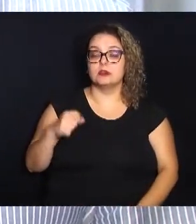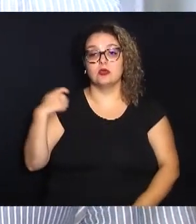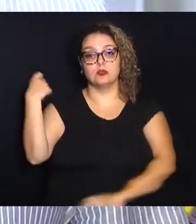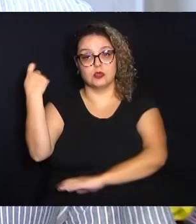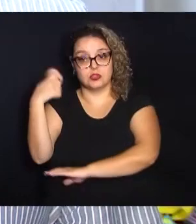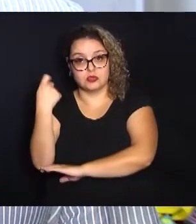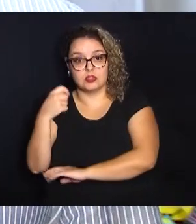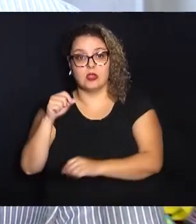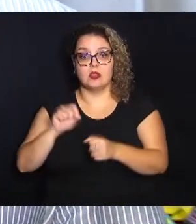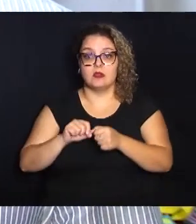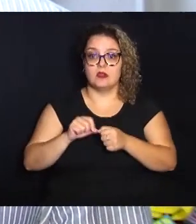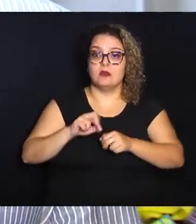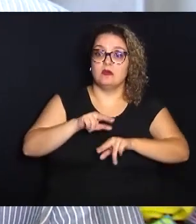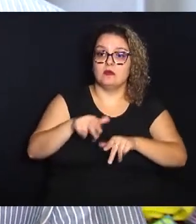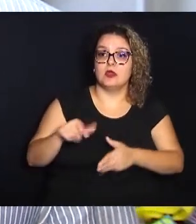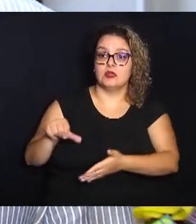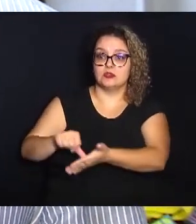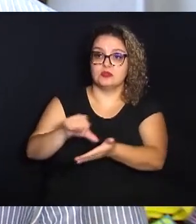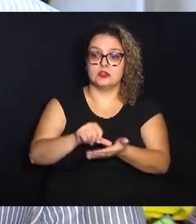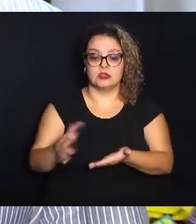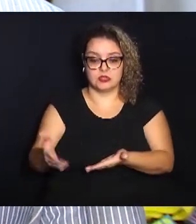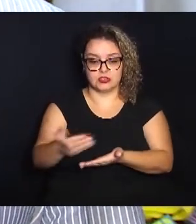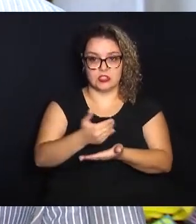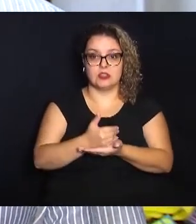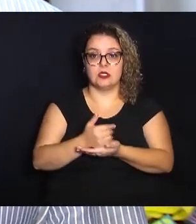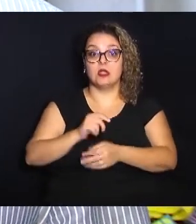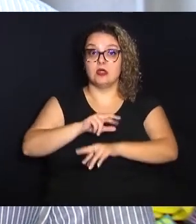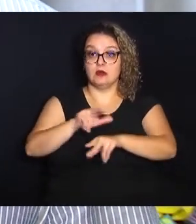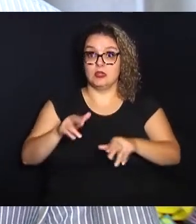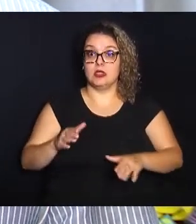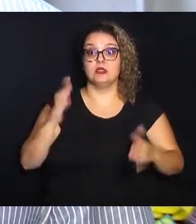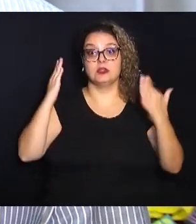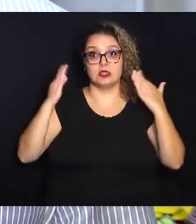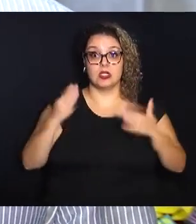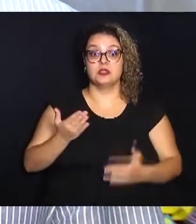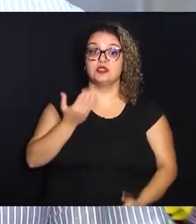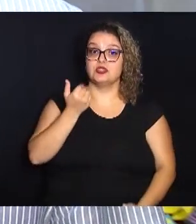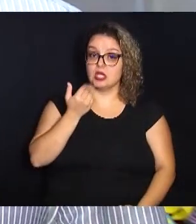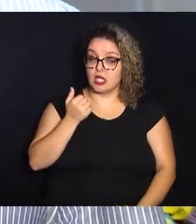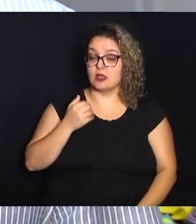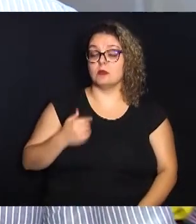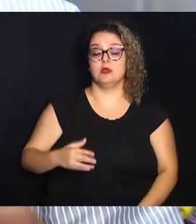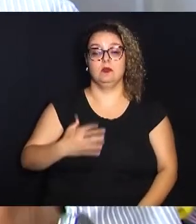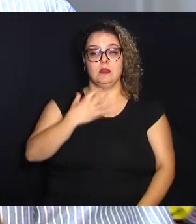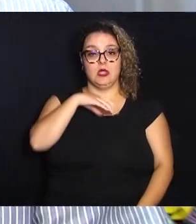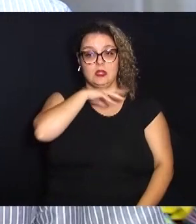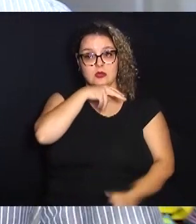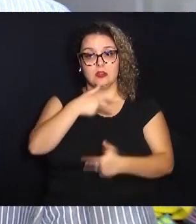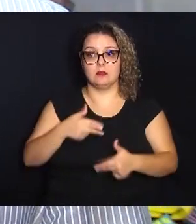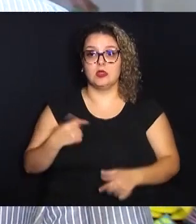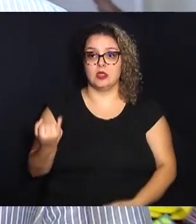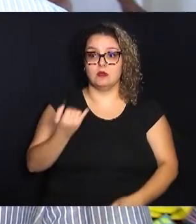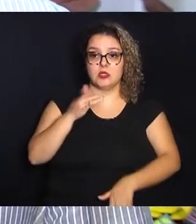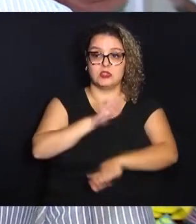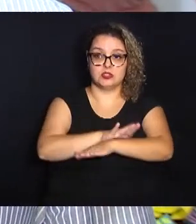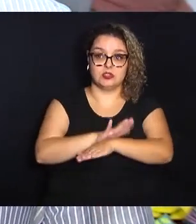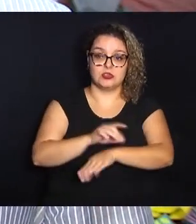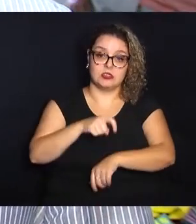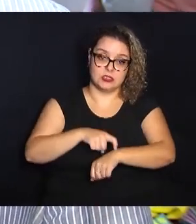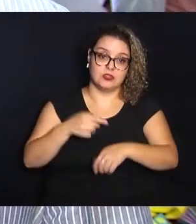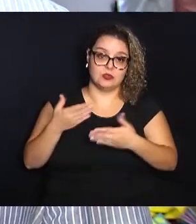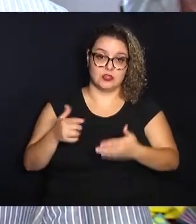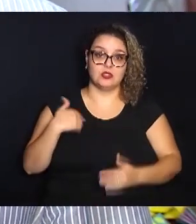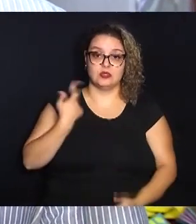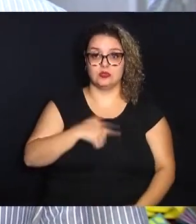o sul foi feito vários pontos de arrecadação já saiu várias carretas de ração e é muito importante a sua ajuda neste momento